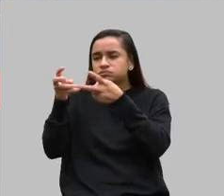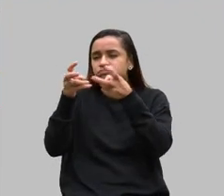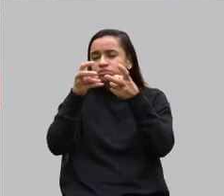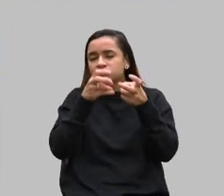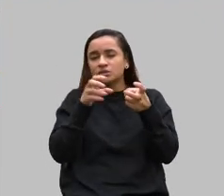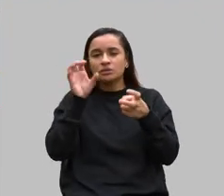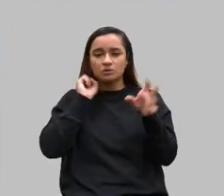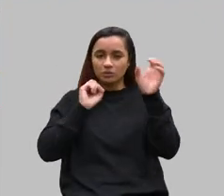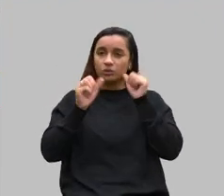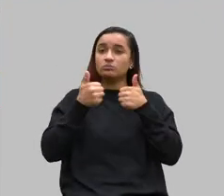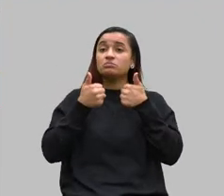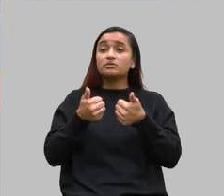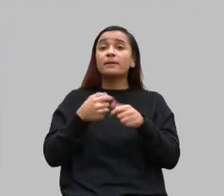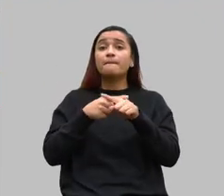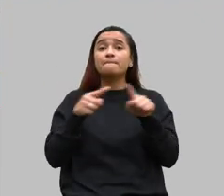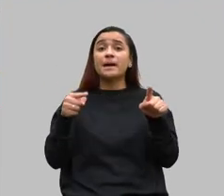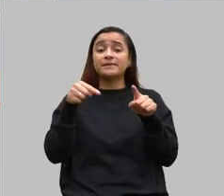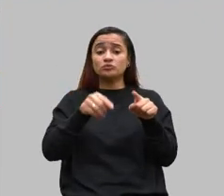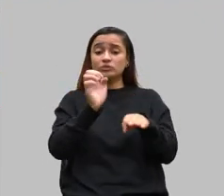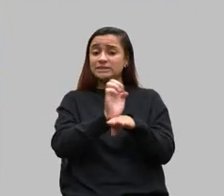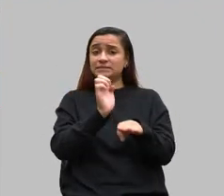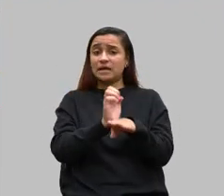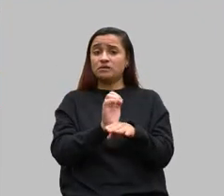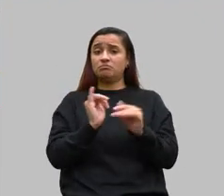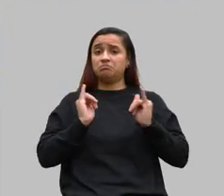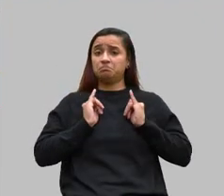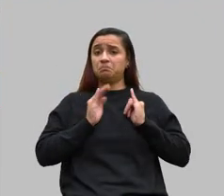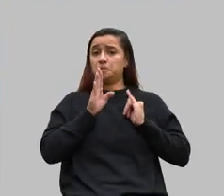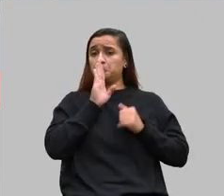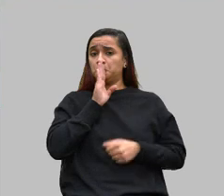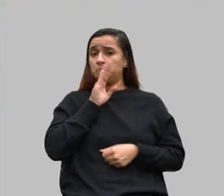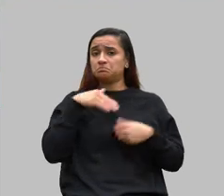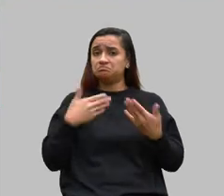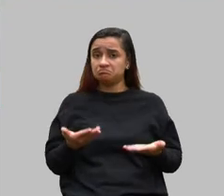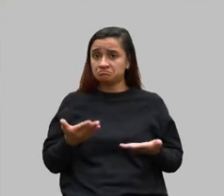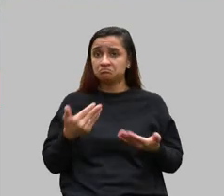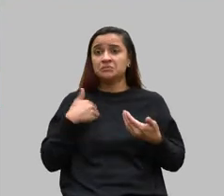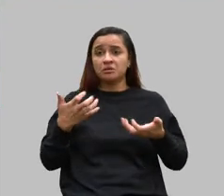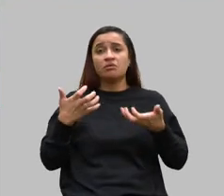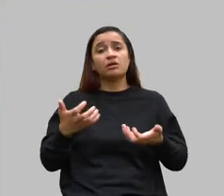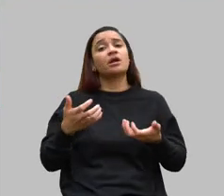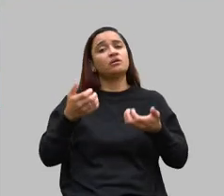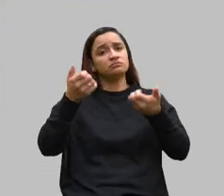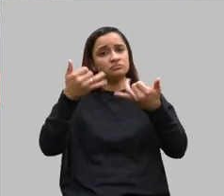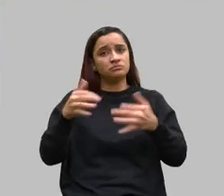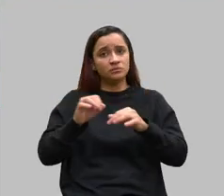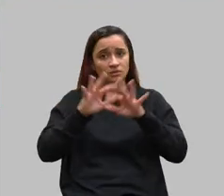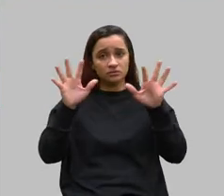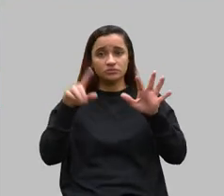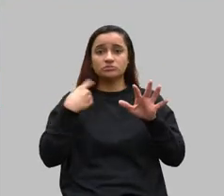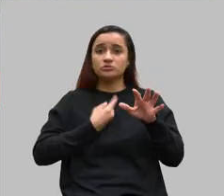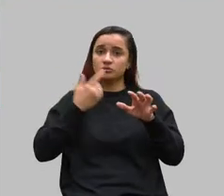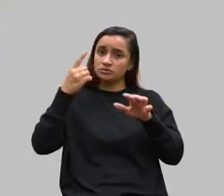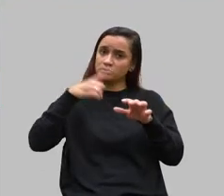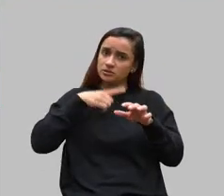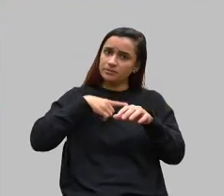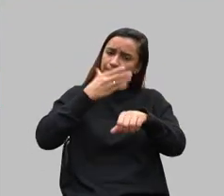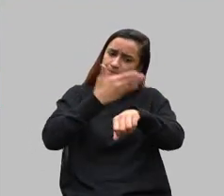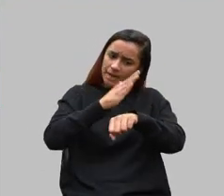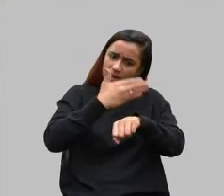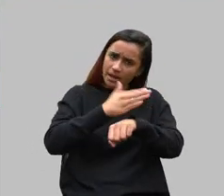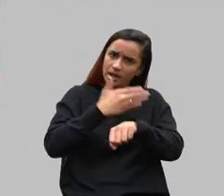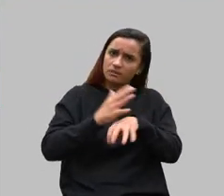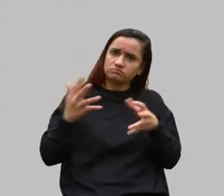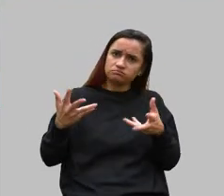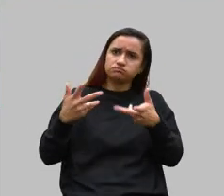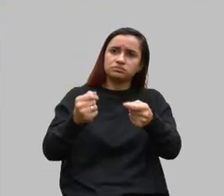Estado também não não está ativo né E aí eu queria deixar claro para todos os senhores e senhoras aqui que a gente tem atuado bastante né muitas